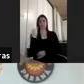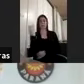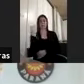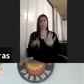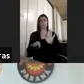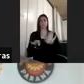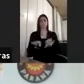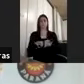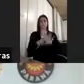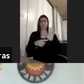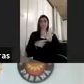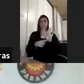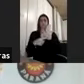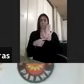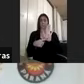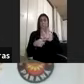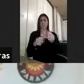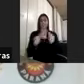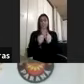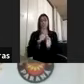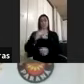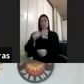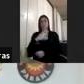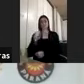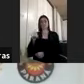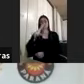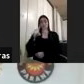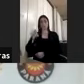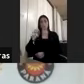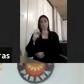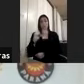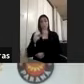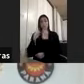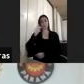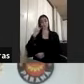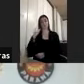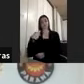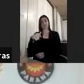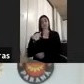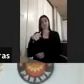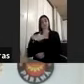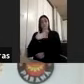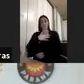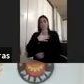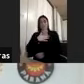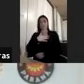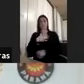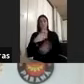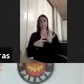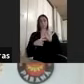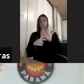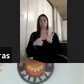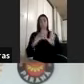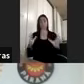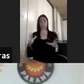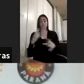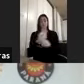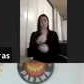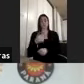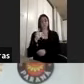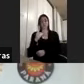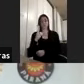nosso articulista de política, é o movimento que vai acontecer no dia 7 de agosto das centrais. 12 centrais se reunindo